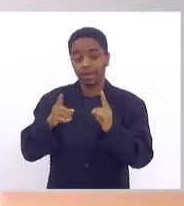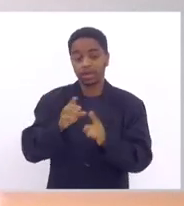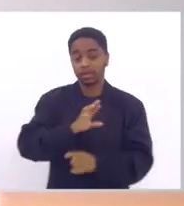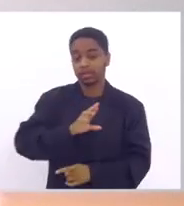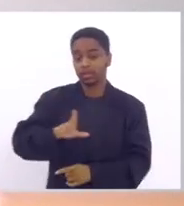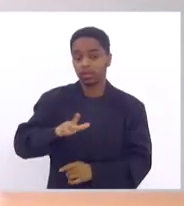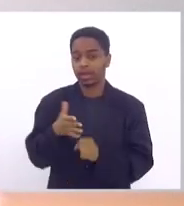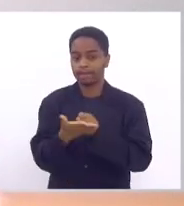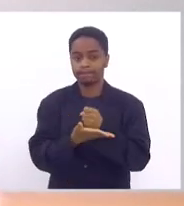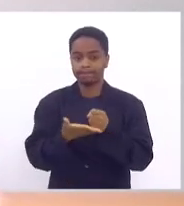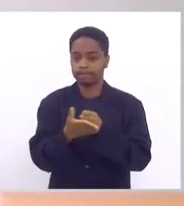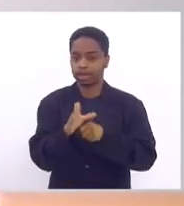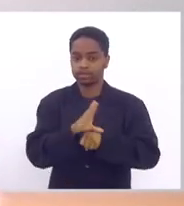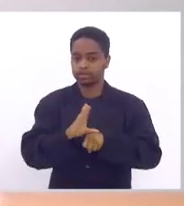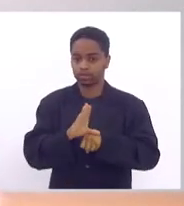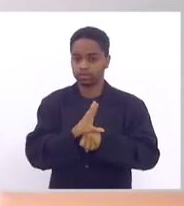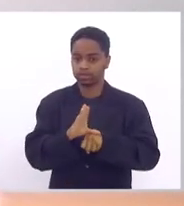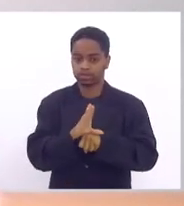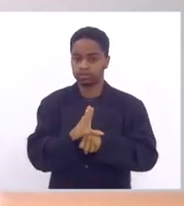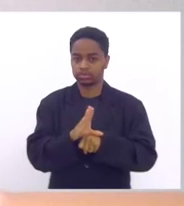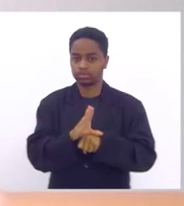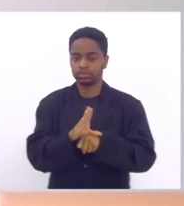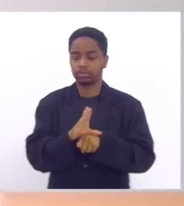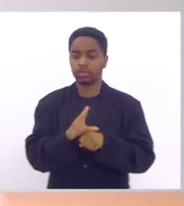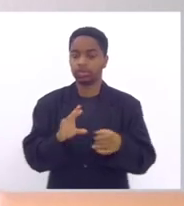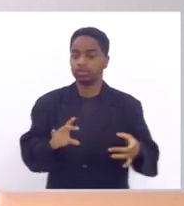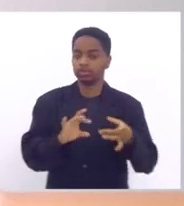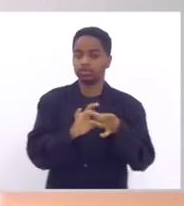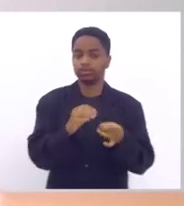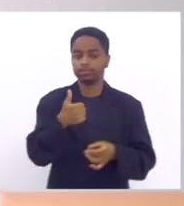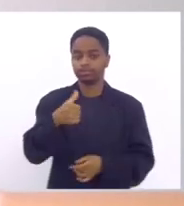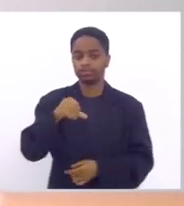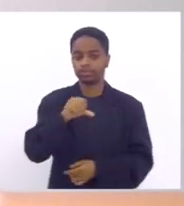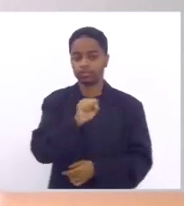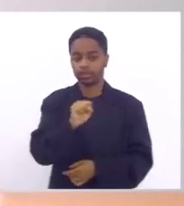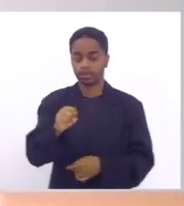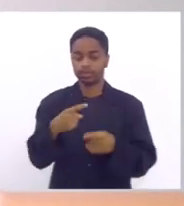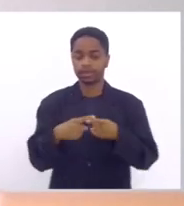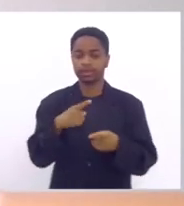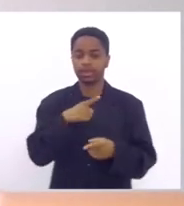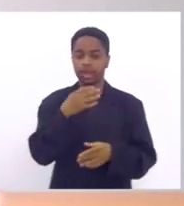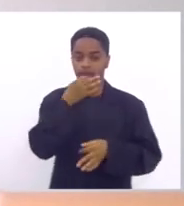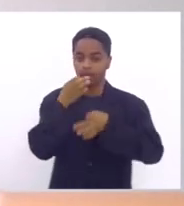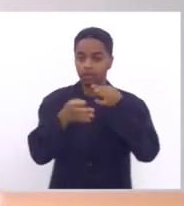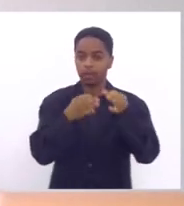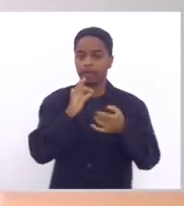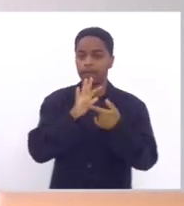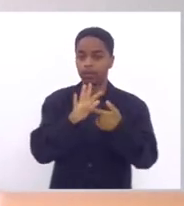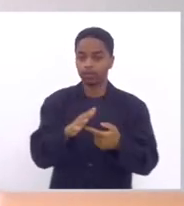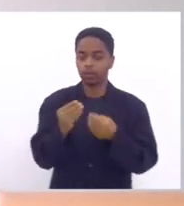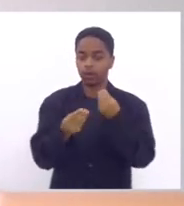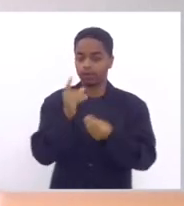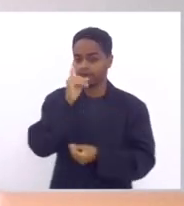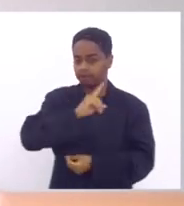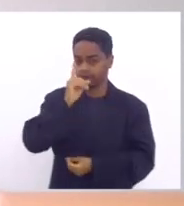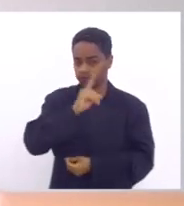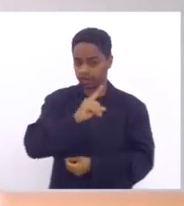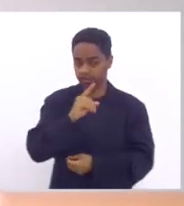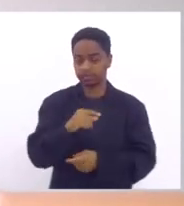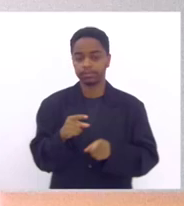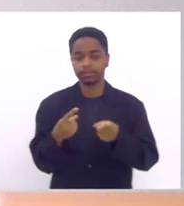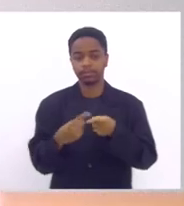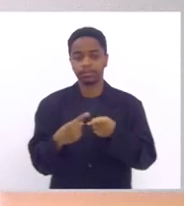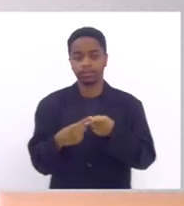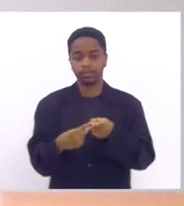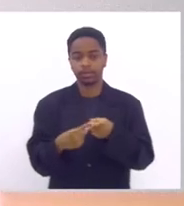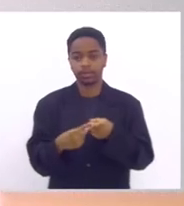uma base da Constituição de 88 porque existe um argumento que mostra o tamanho do furo que essa coisa tem o mandato